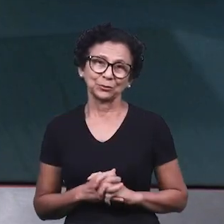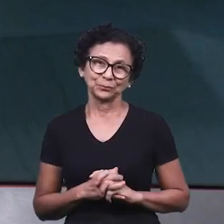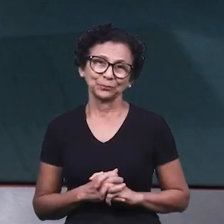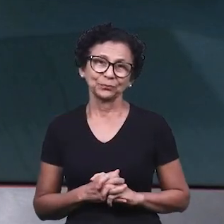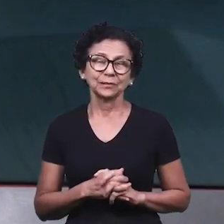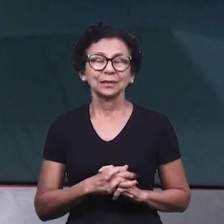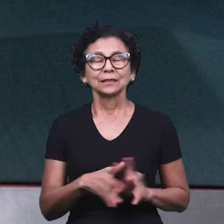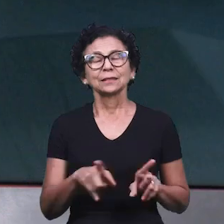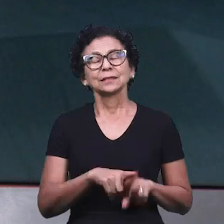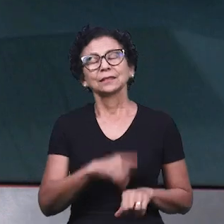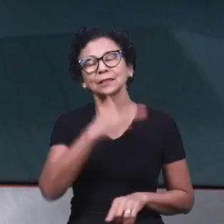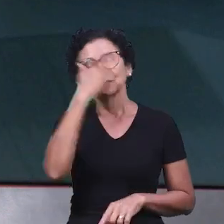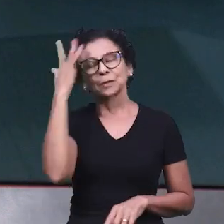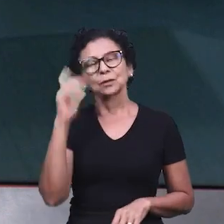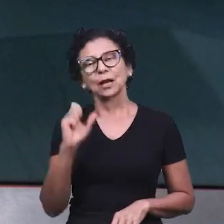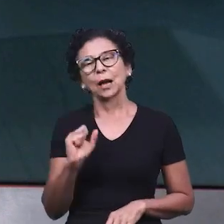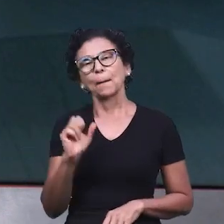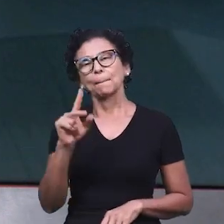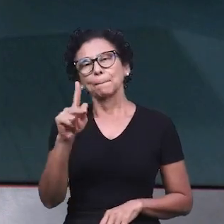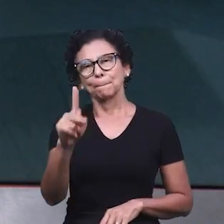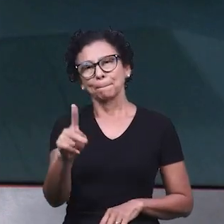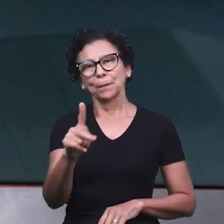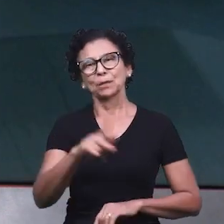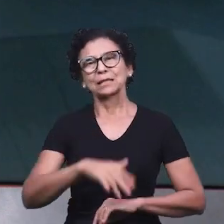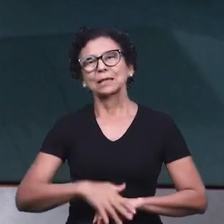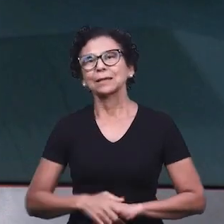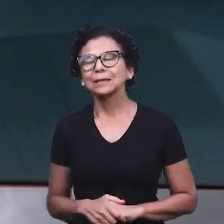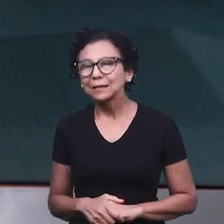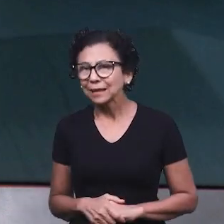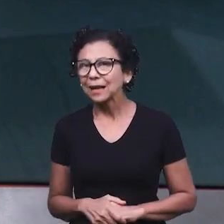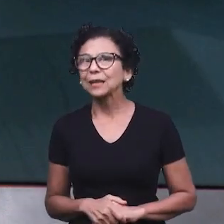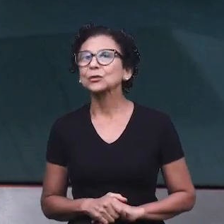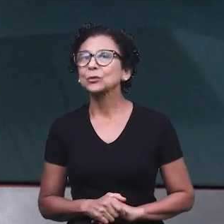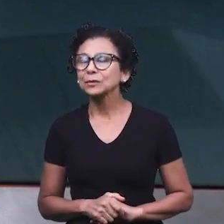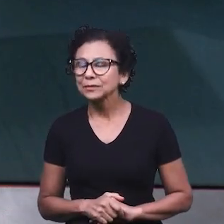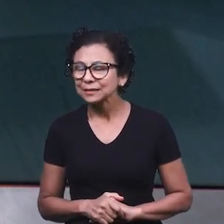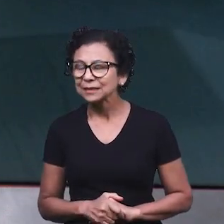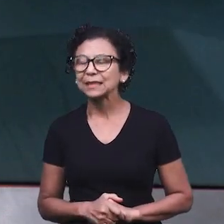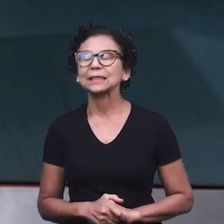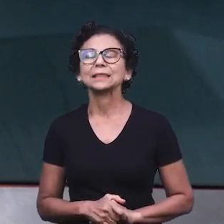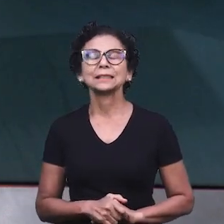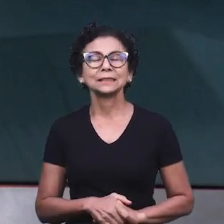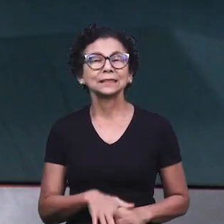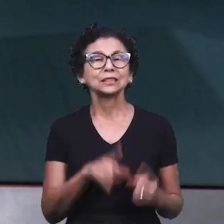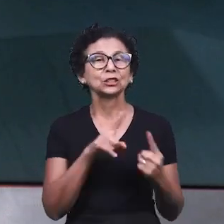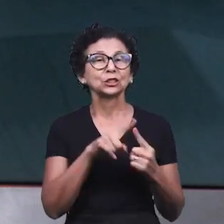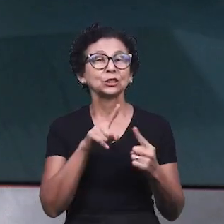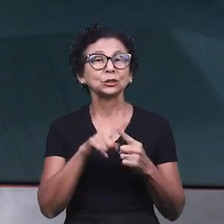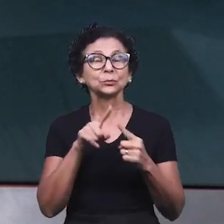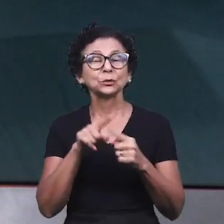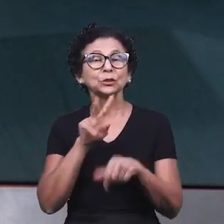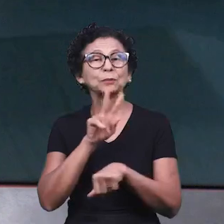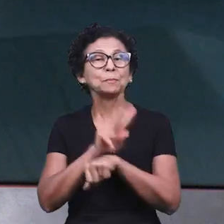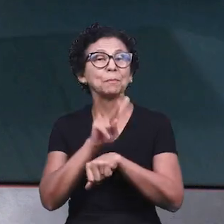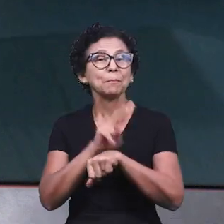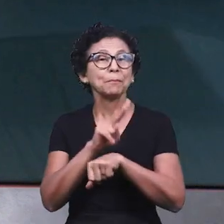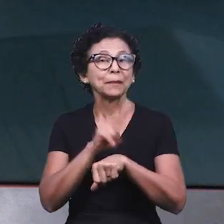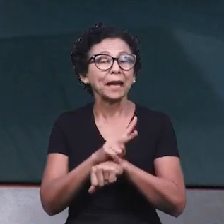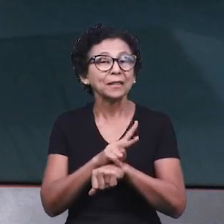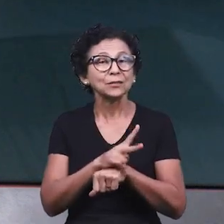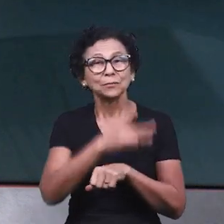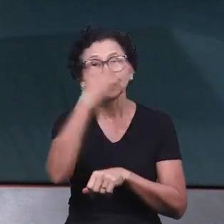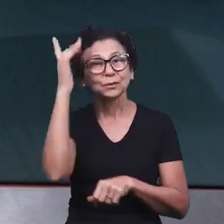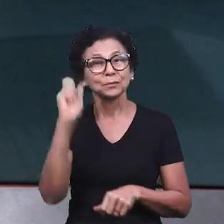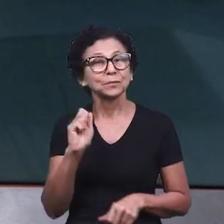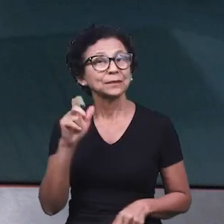aposentado recebe. É bastante comum isso. Há muita oferta desse tipo de empréstimo,